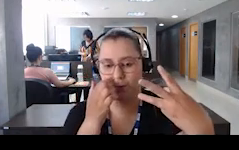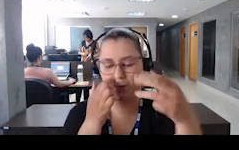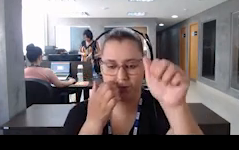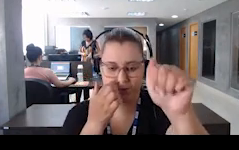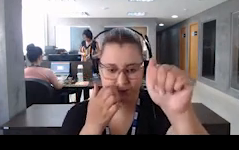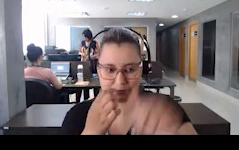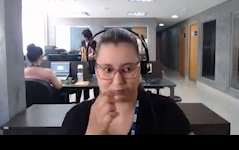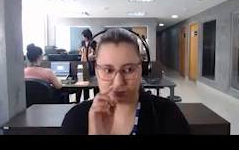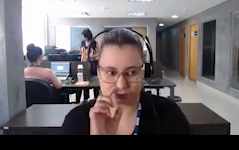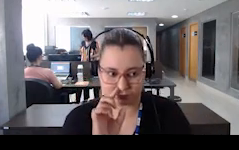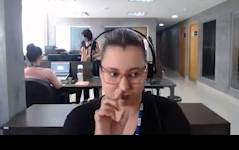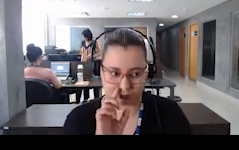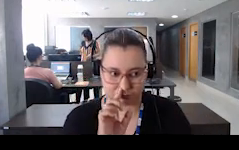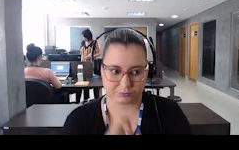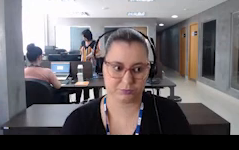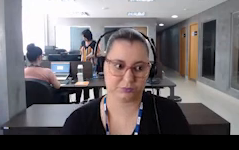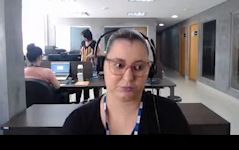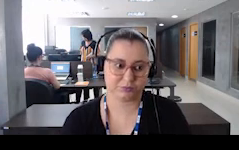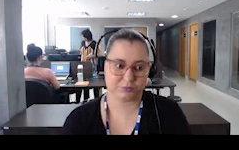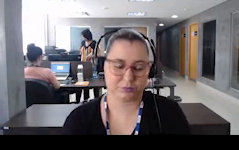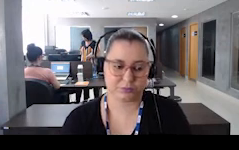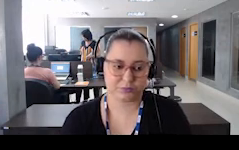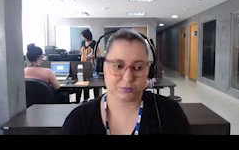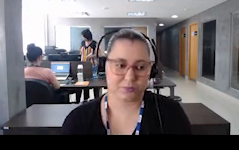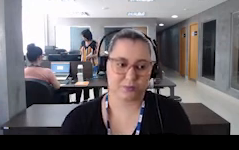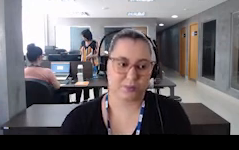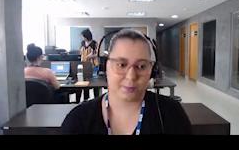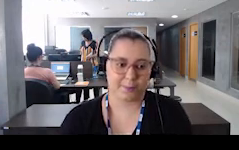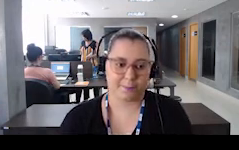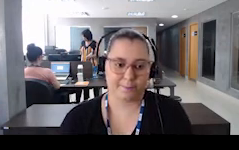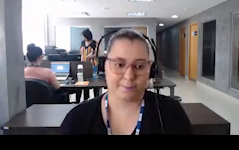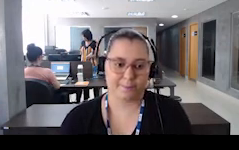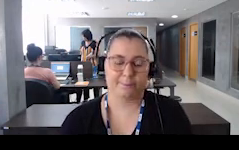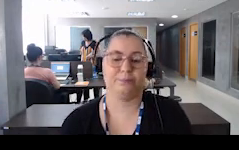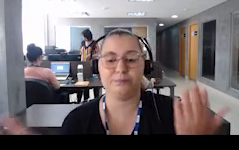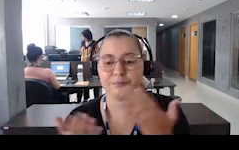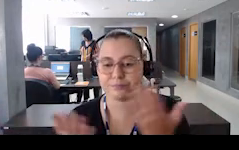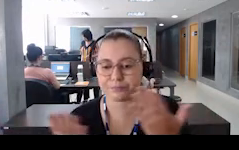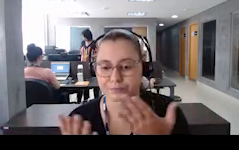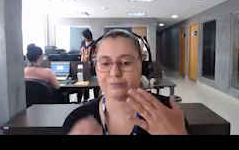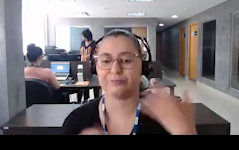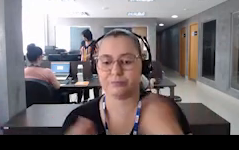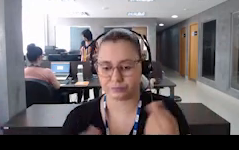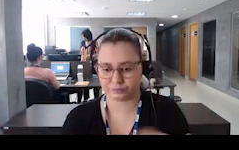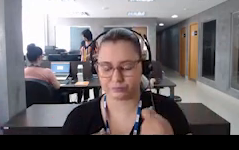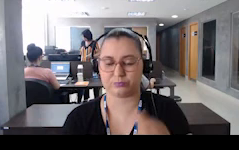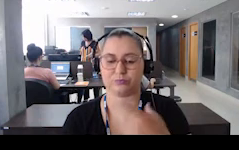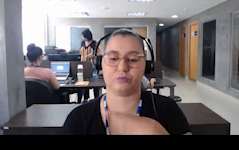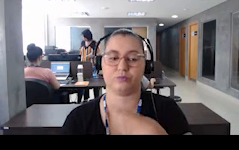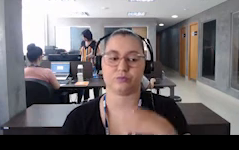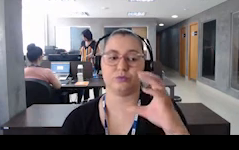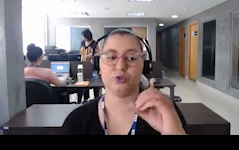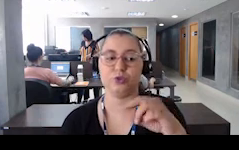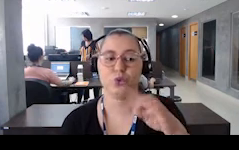1,13 ampere, certo? Então, esse é o valor só de uma lâmpada. Então, ó, agora a gente vai precisar justificar.